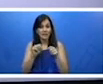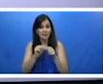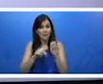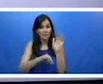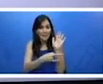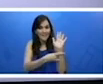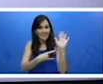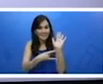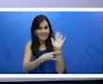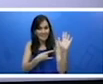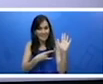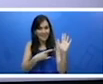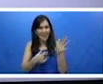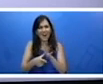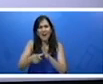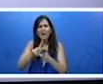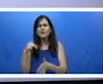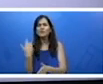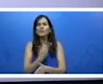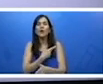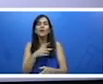Antes, porém, vamos retomar